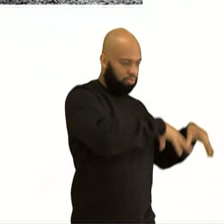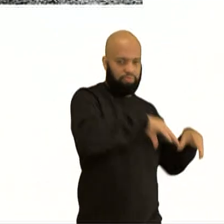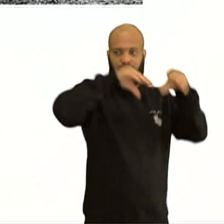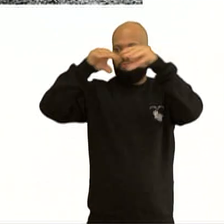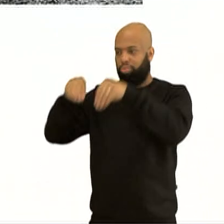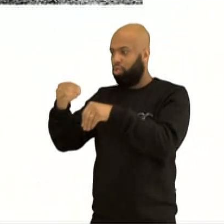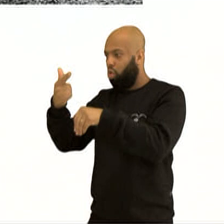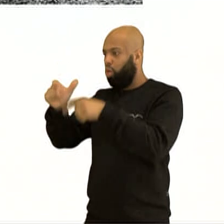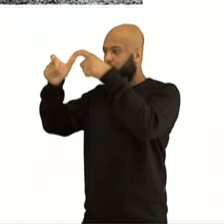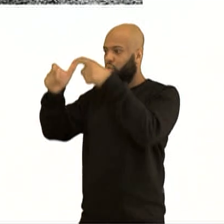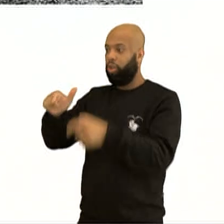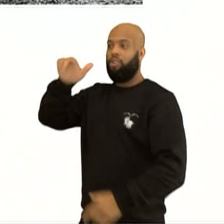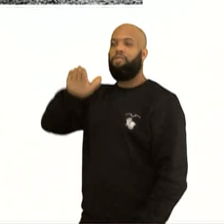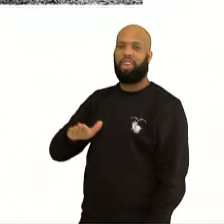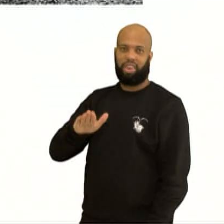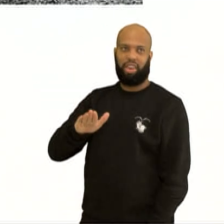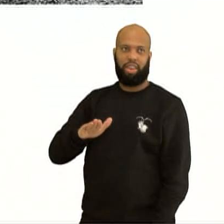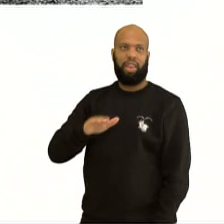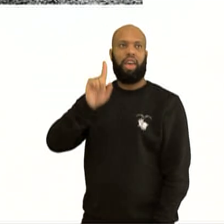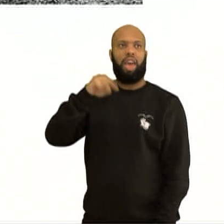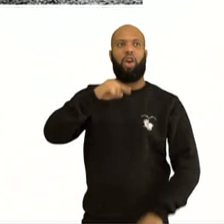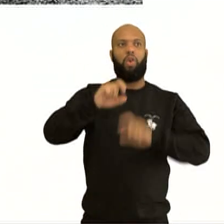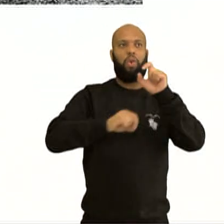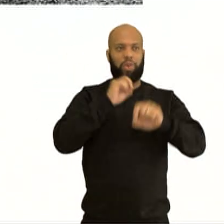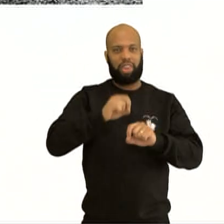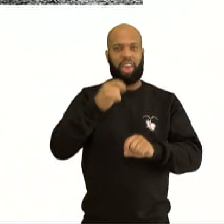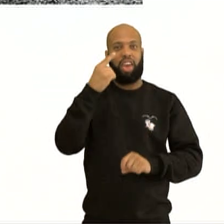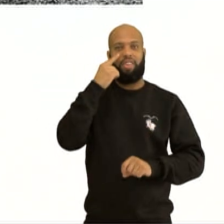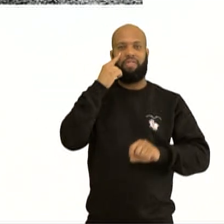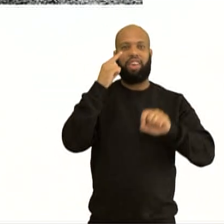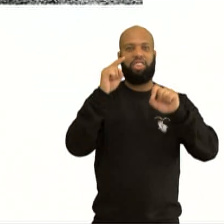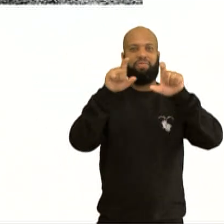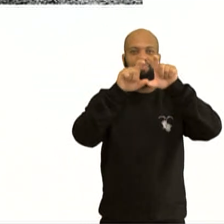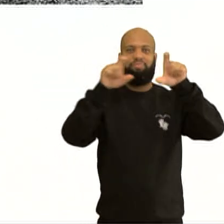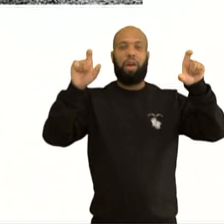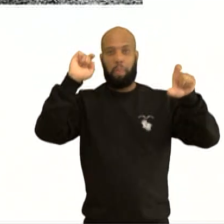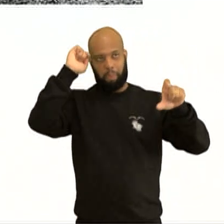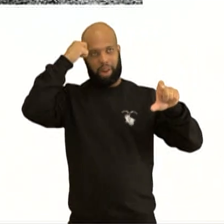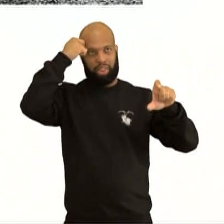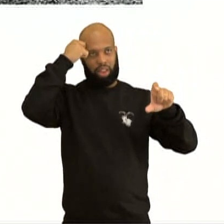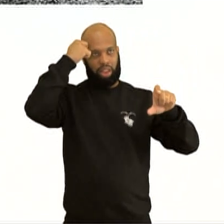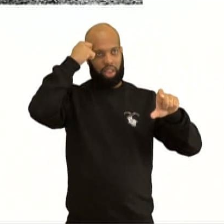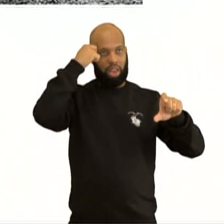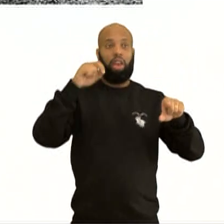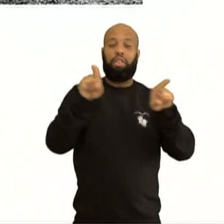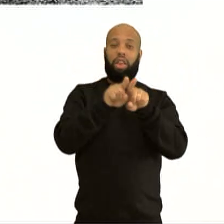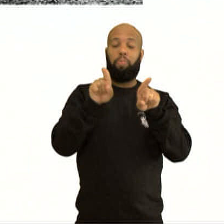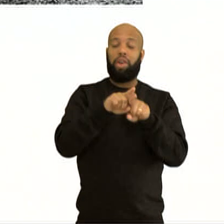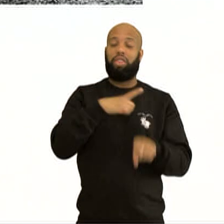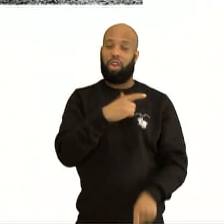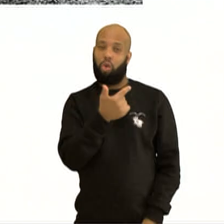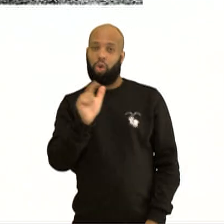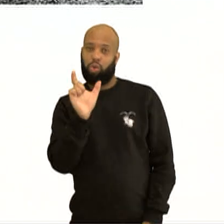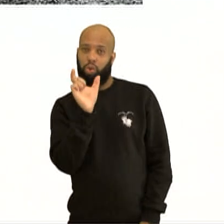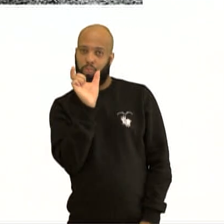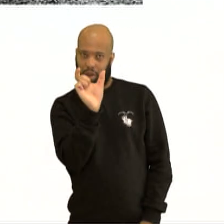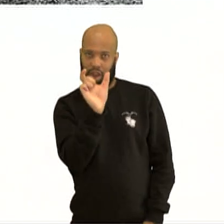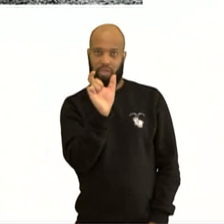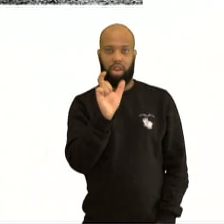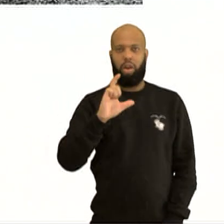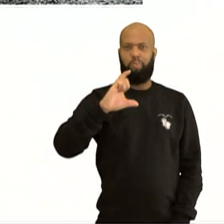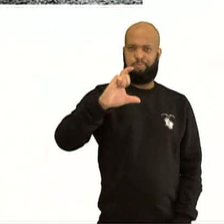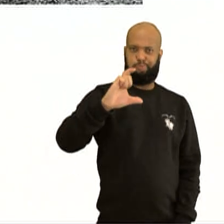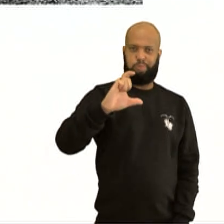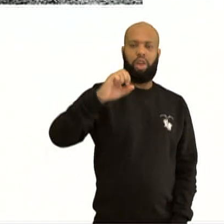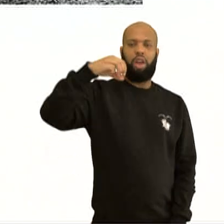local. Isso eu chamo de movimento migratório ou eu posso chamar também de